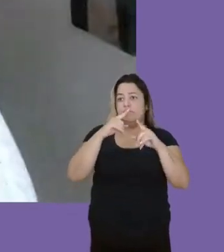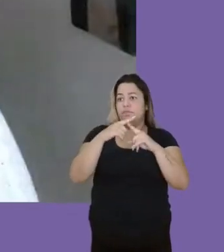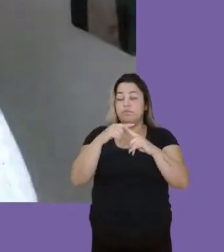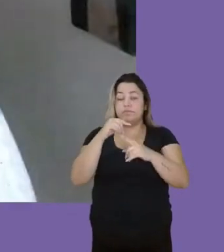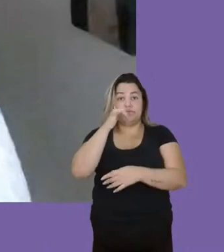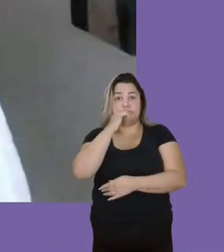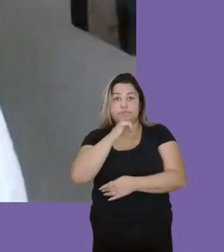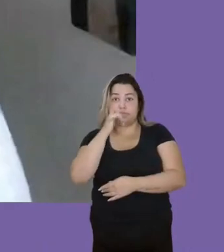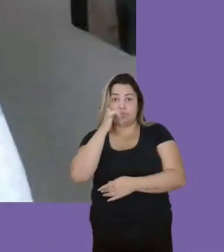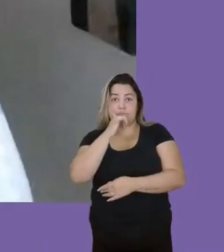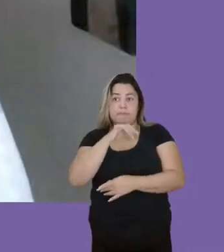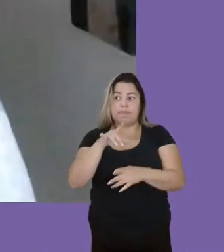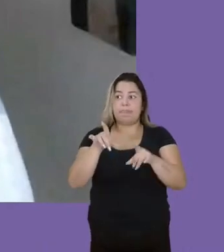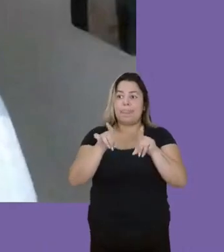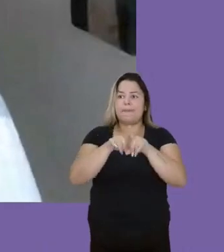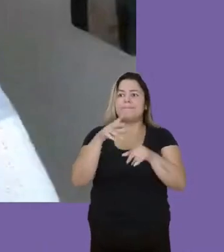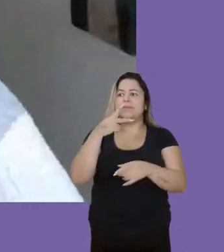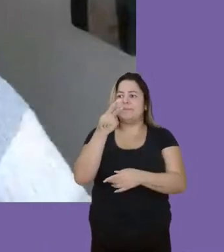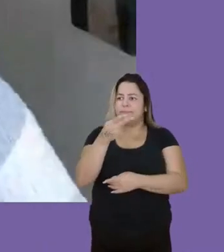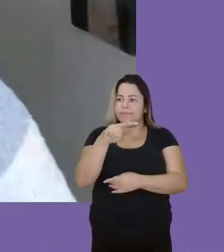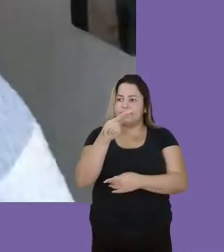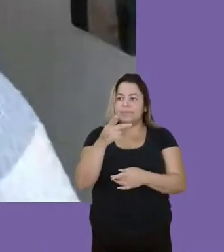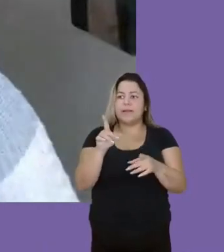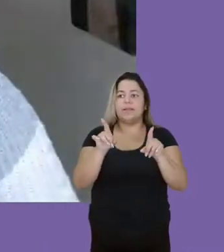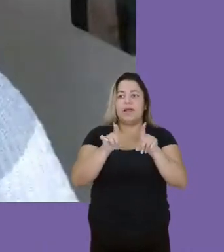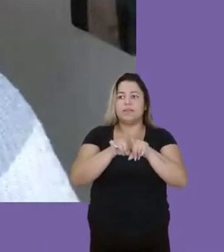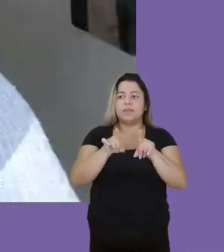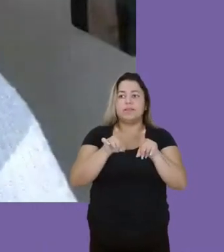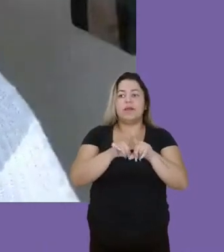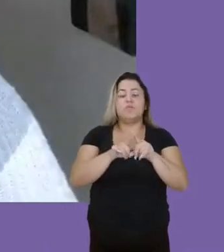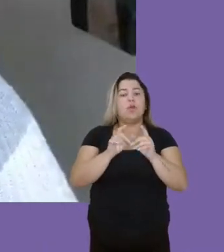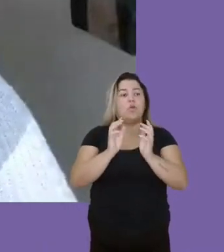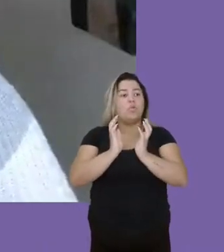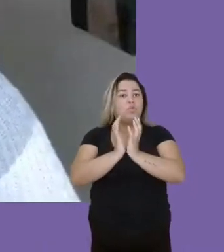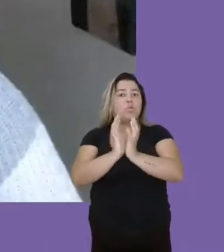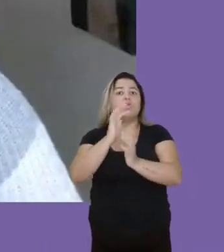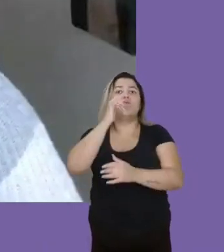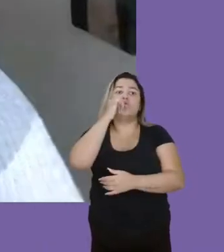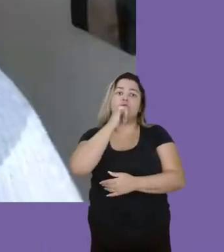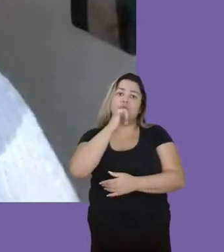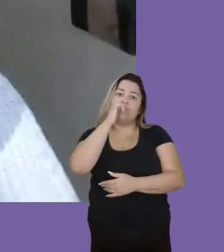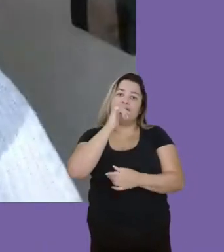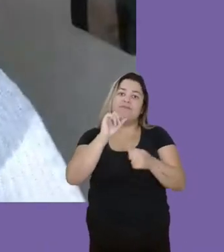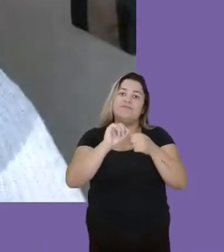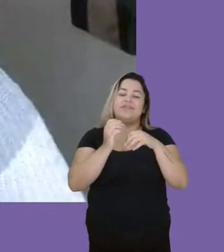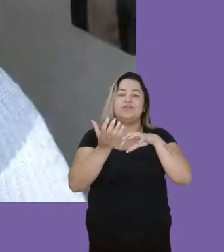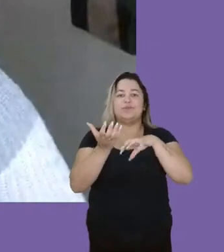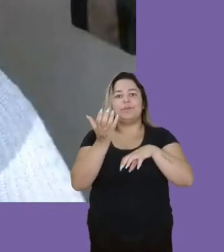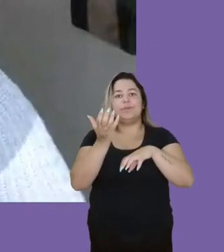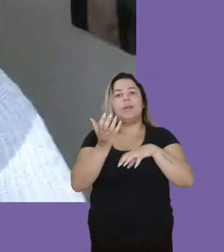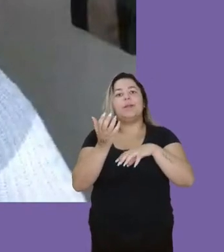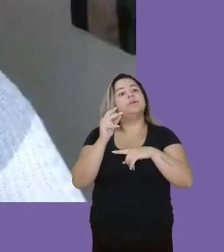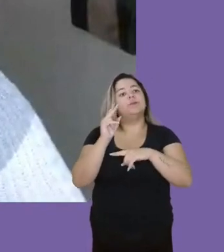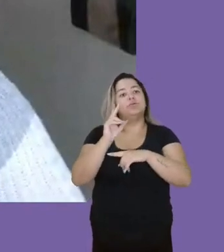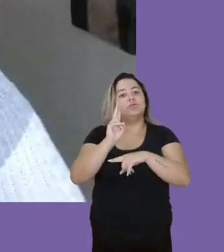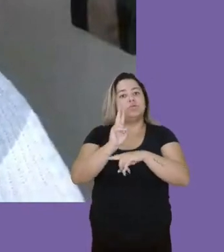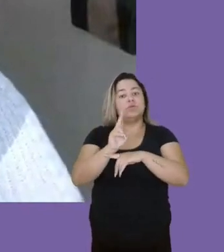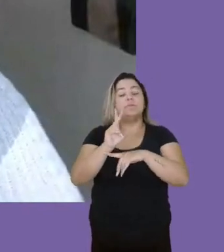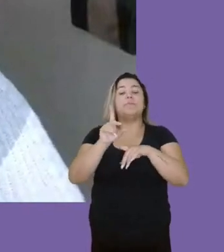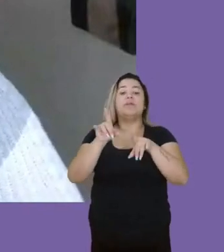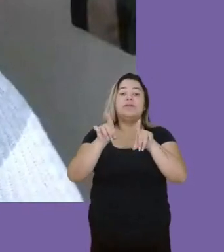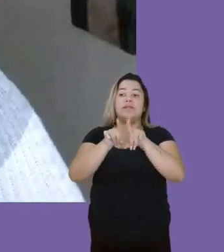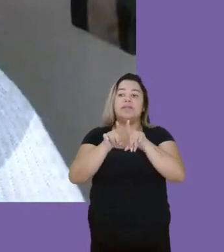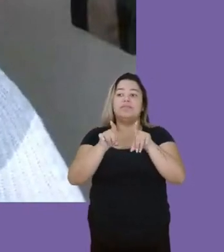mulheres conservadoras, que inclusive falam isso, né? Hoje tem um conjunto de mulheres aí que fazem congressos de mulheres conservadoras,